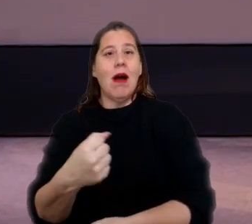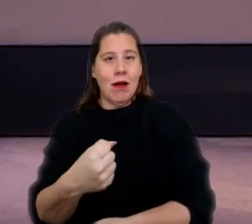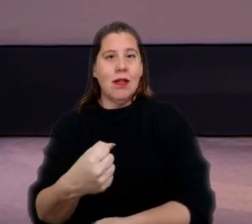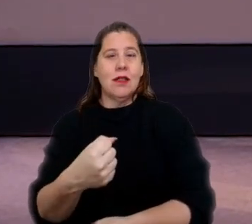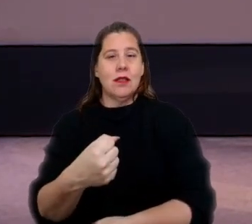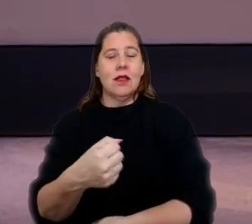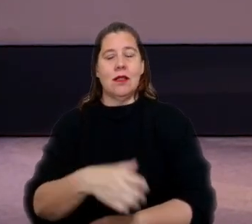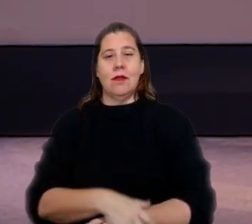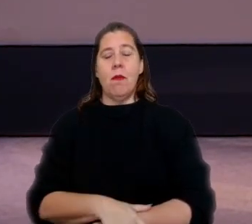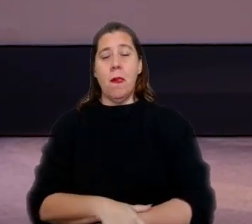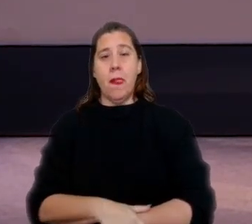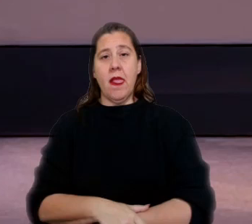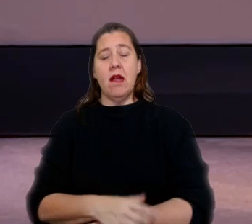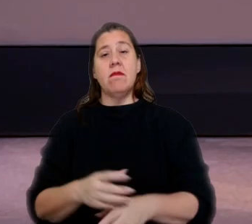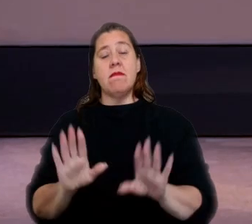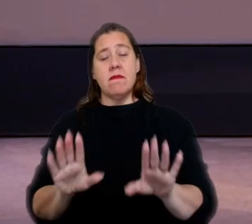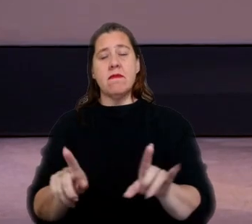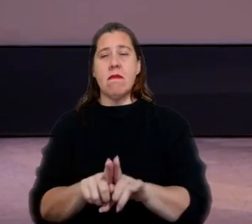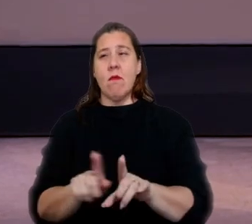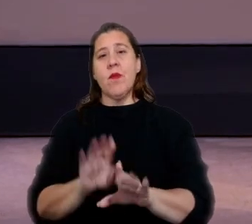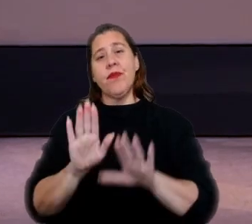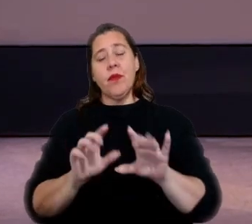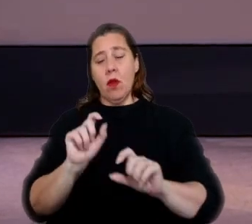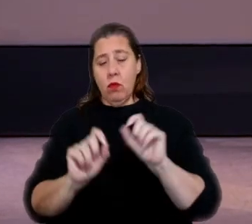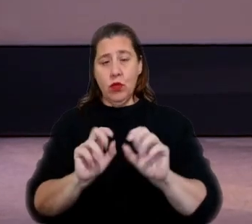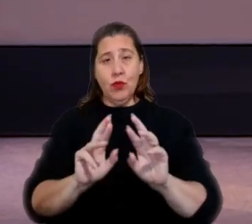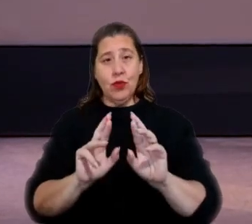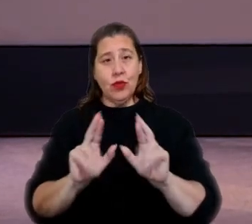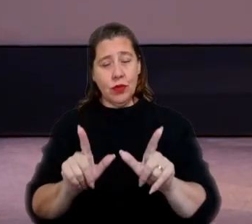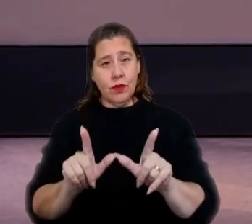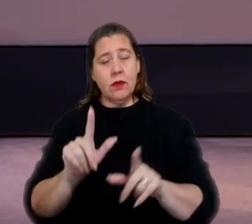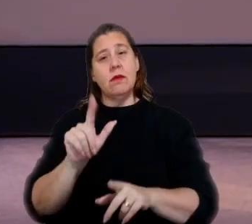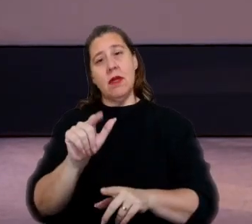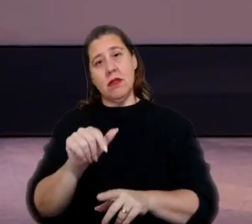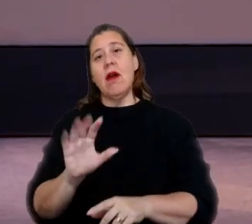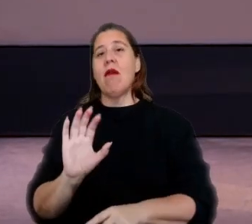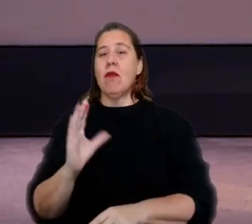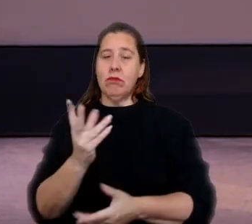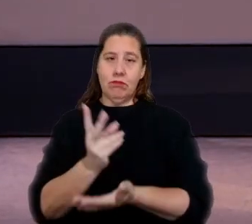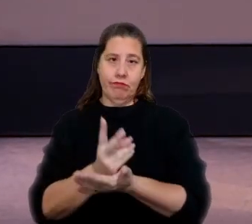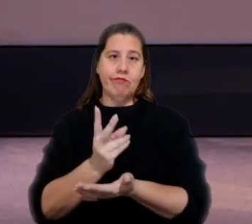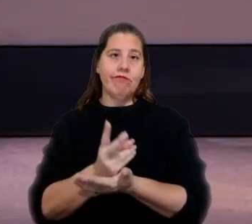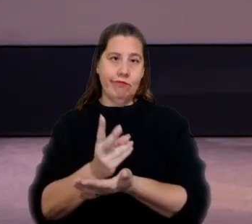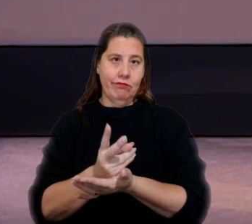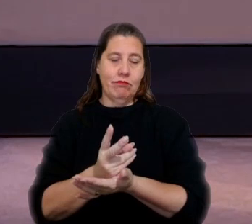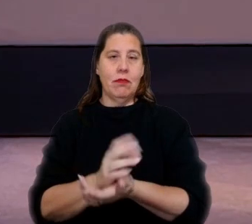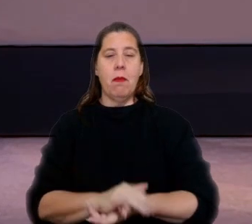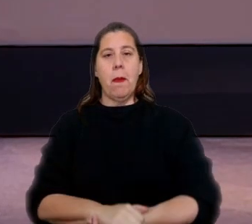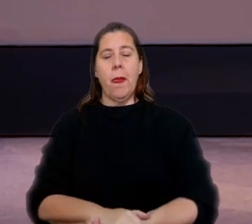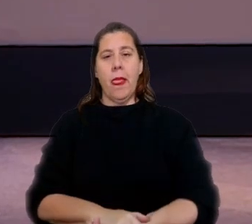mataram nessa situação na nossa juventude. As situações são diferentes, né? Mas acho que é muito frequente